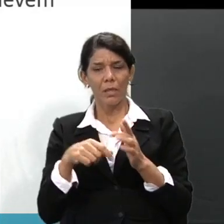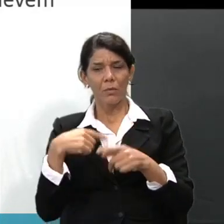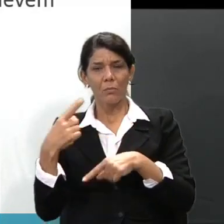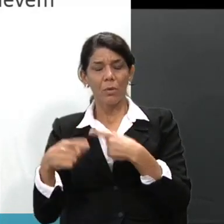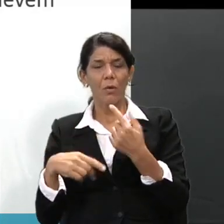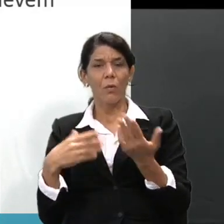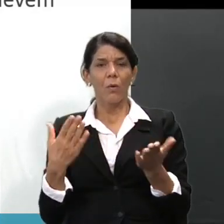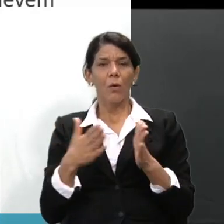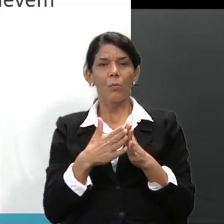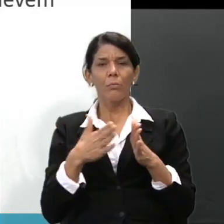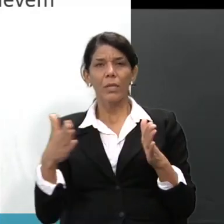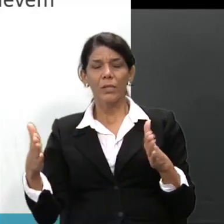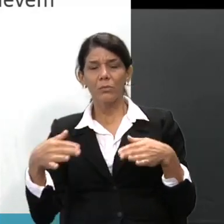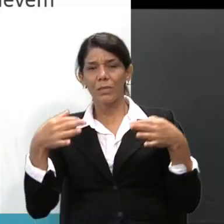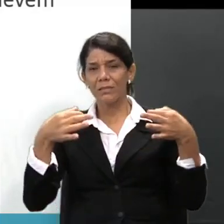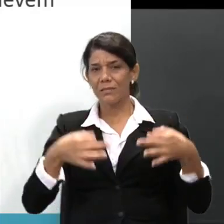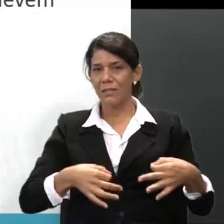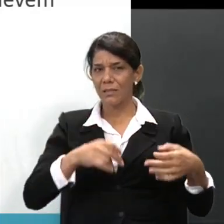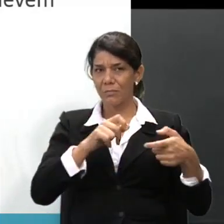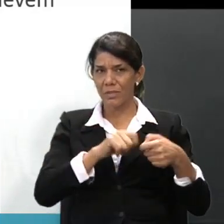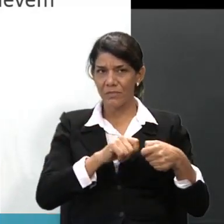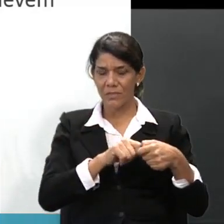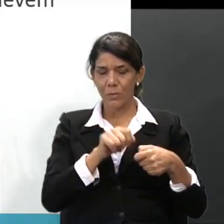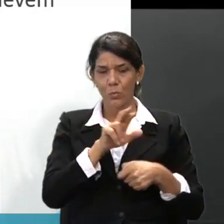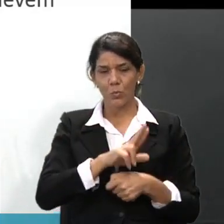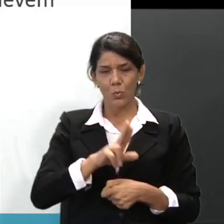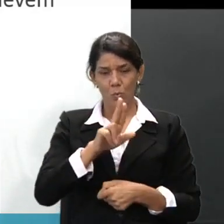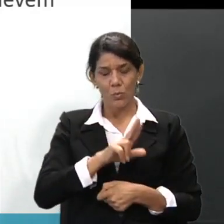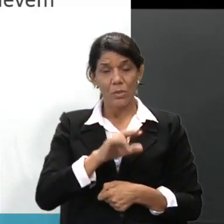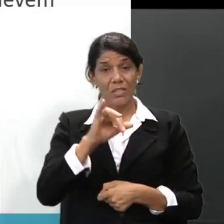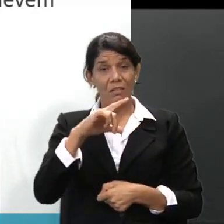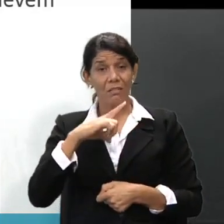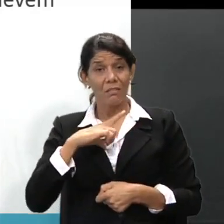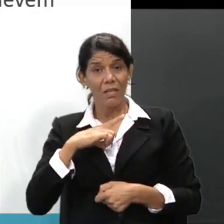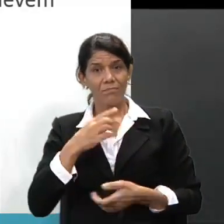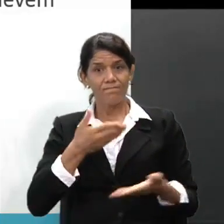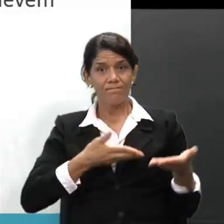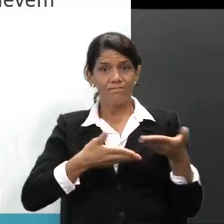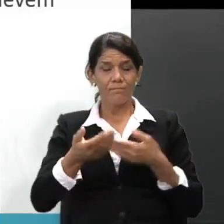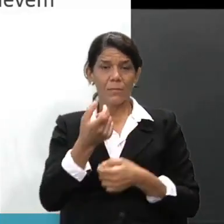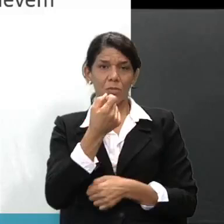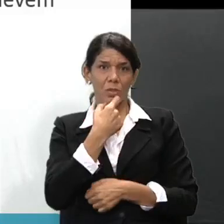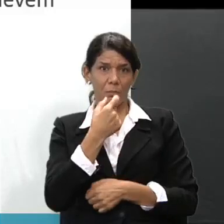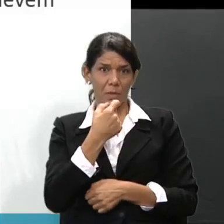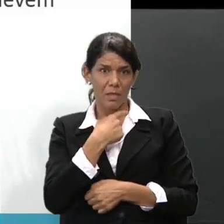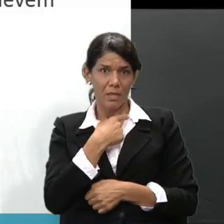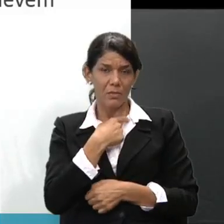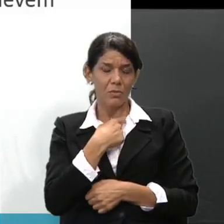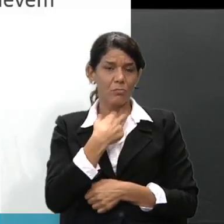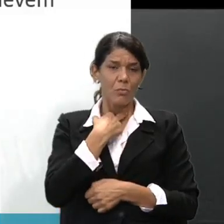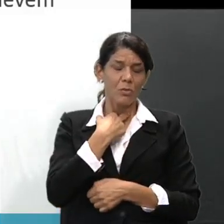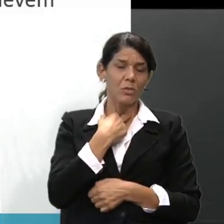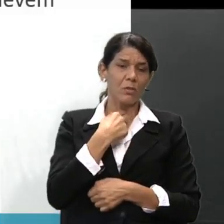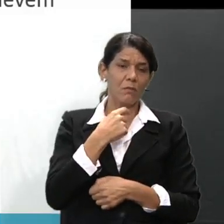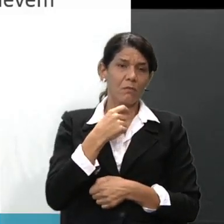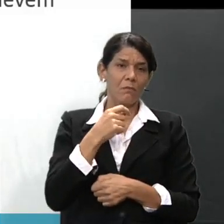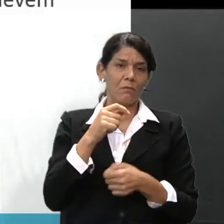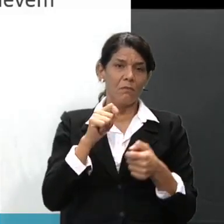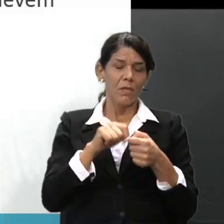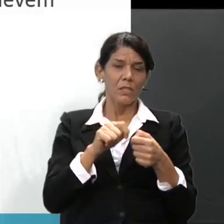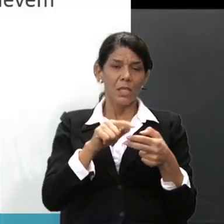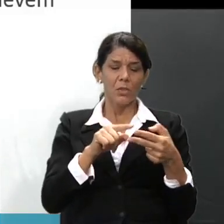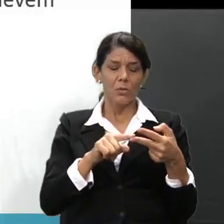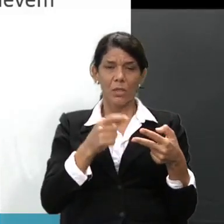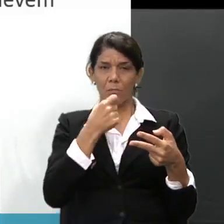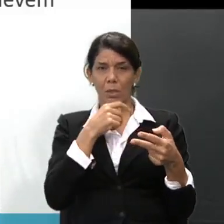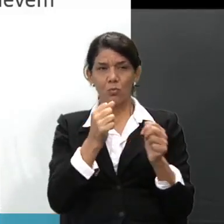qual o período mais correto para fazer essa administração, se há interação medicamentosa, então não devo fazer 2 medicamentos